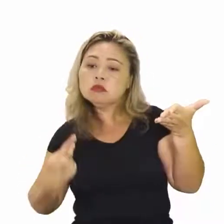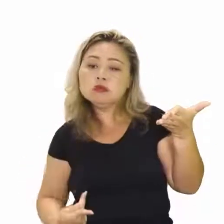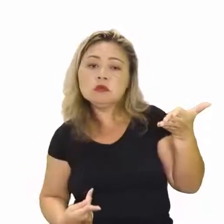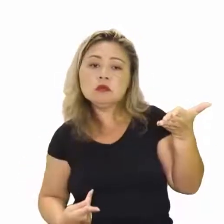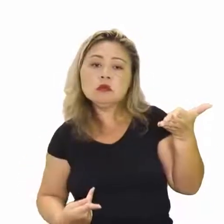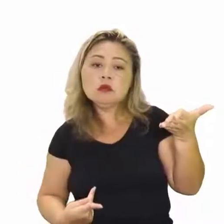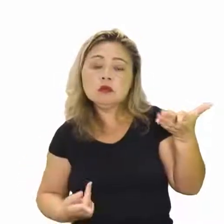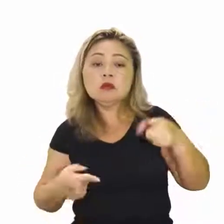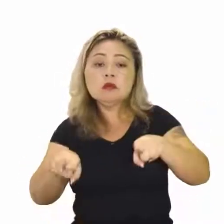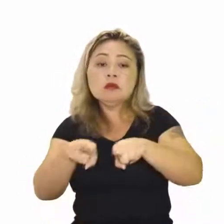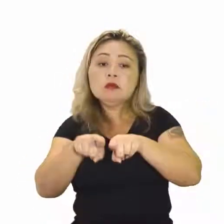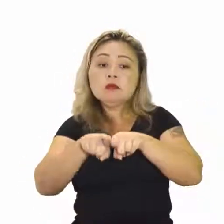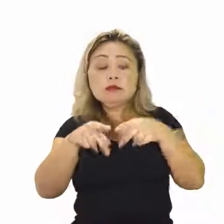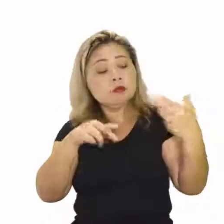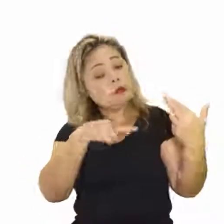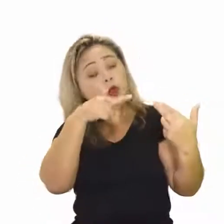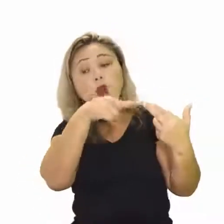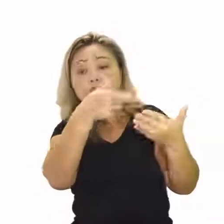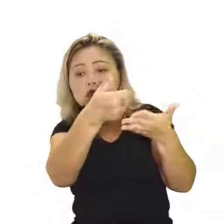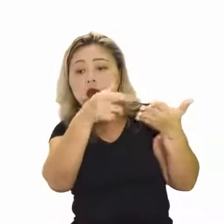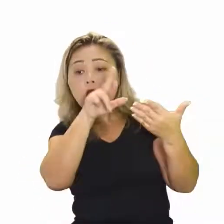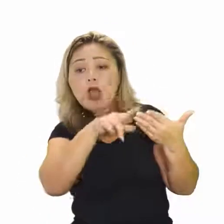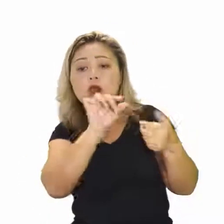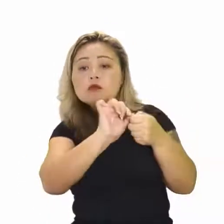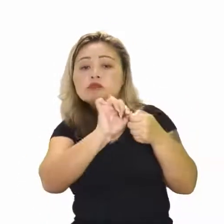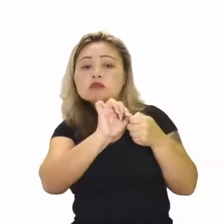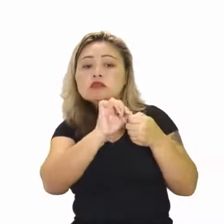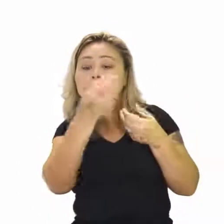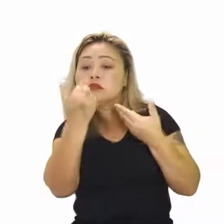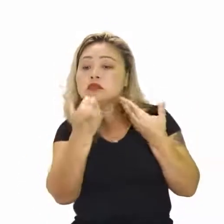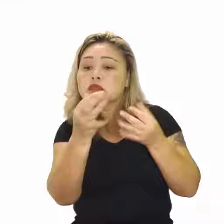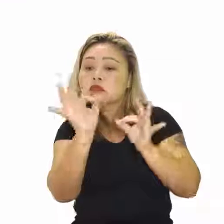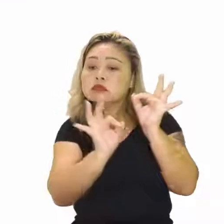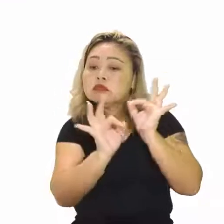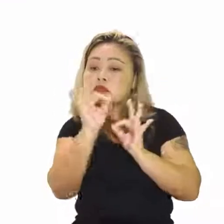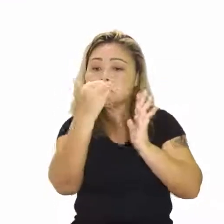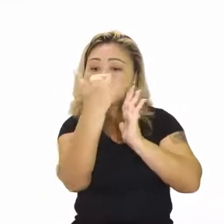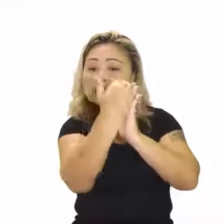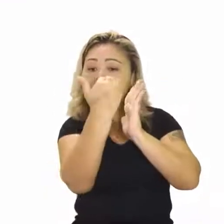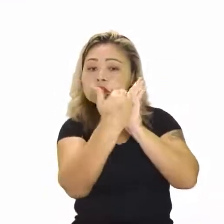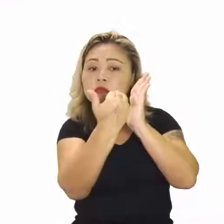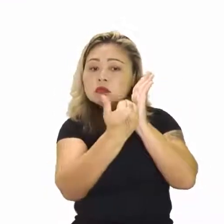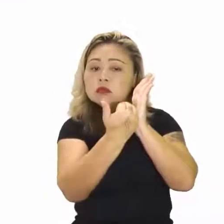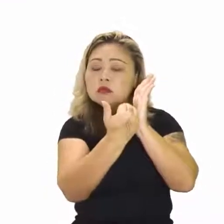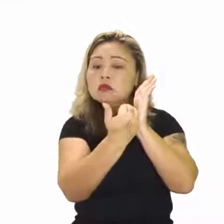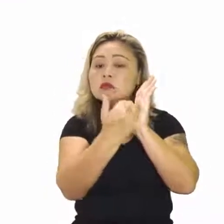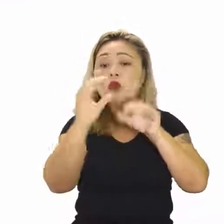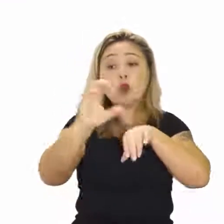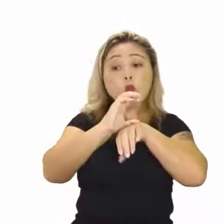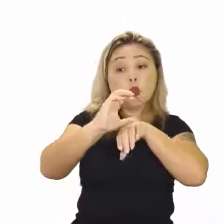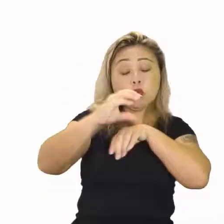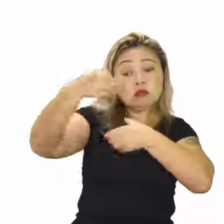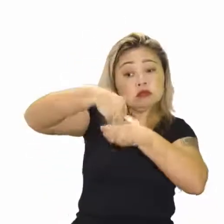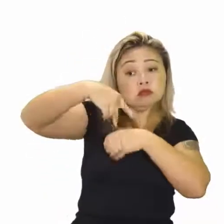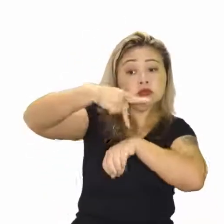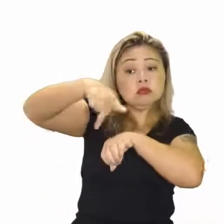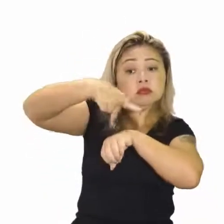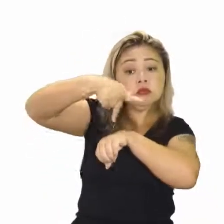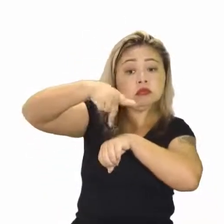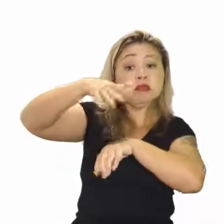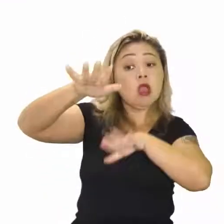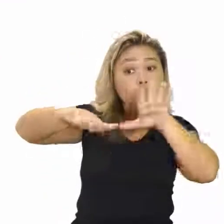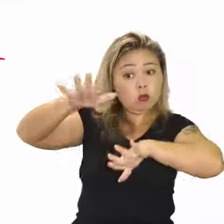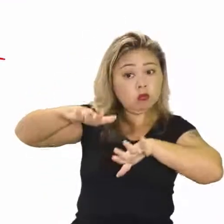humanos e também como referência para a definição de normas constitucionais em alguns países, como serviu para